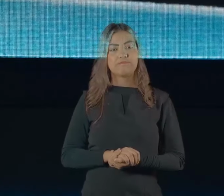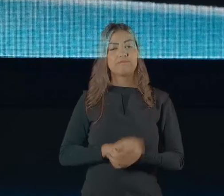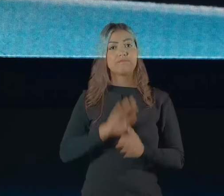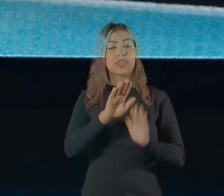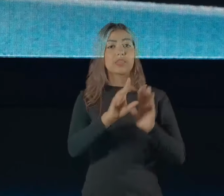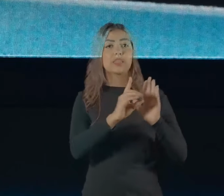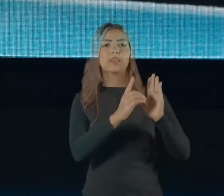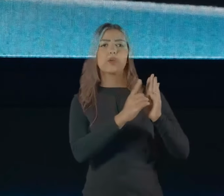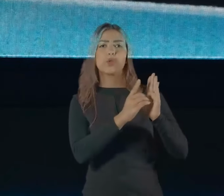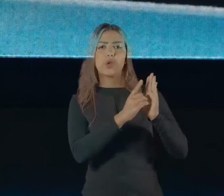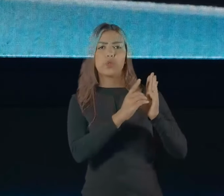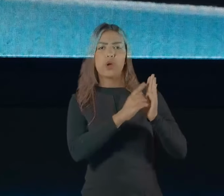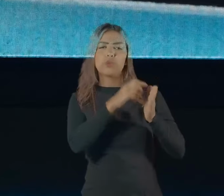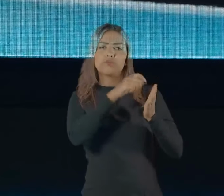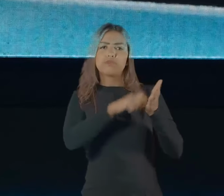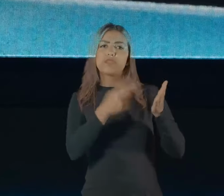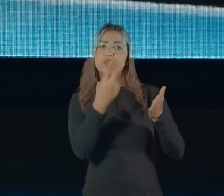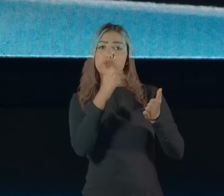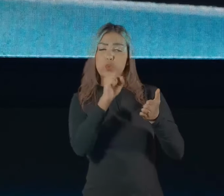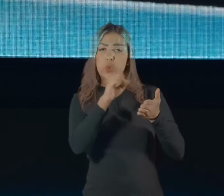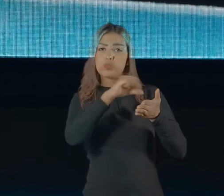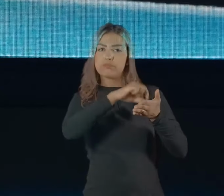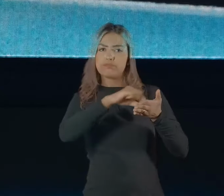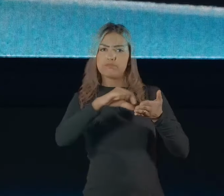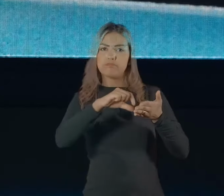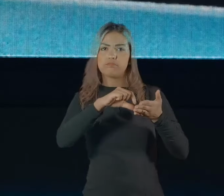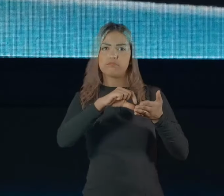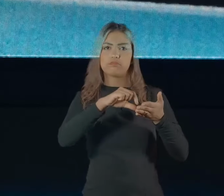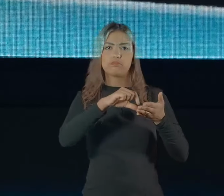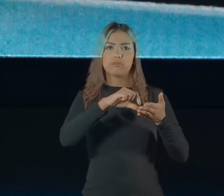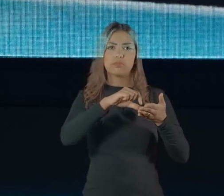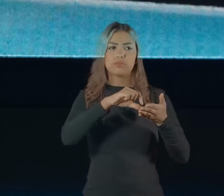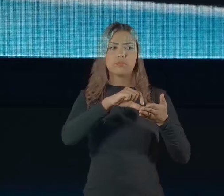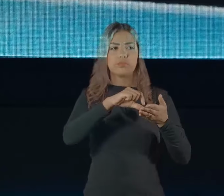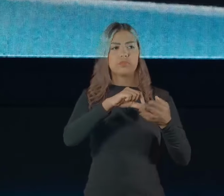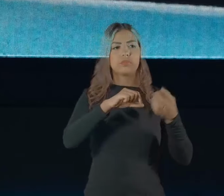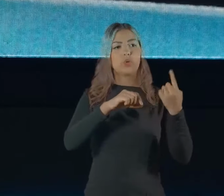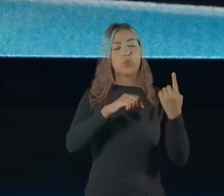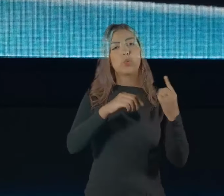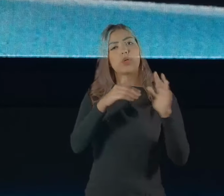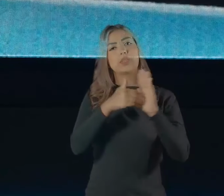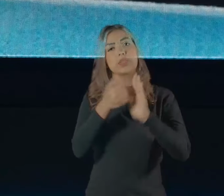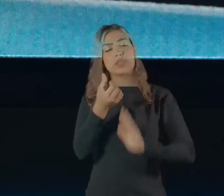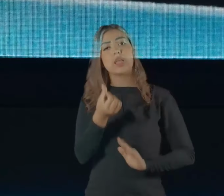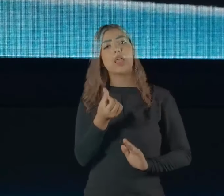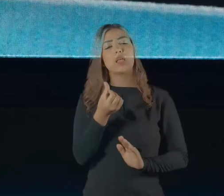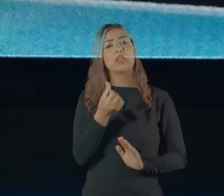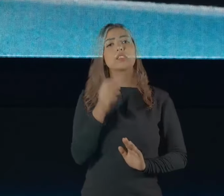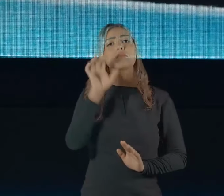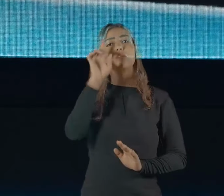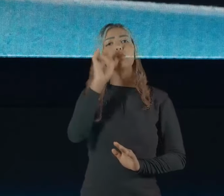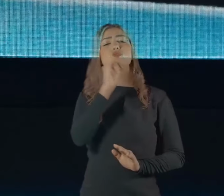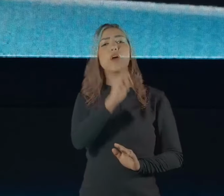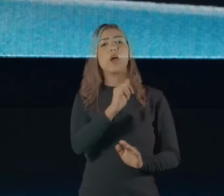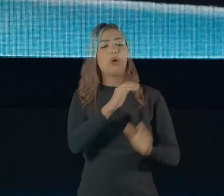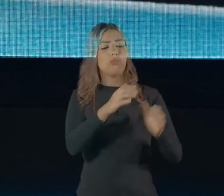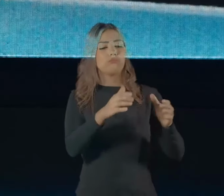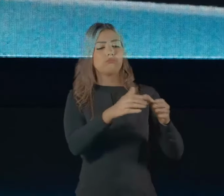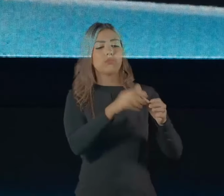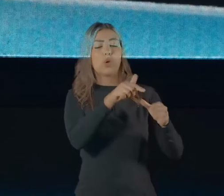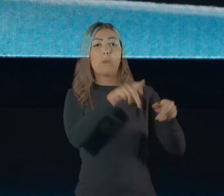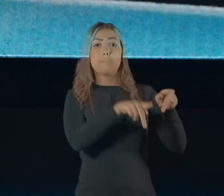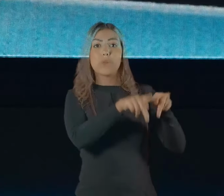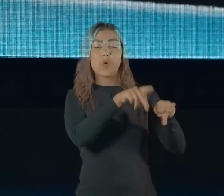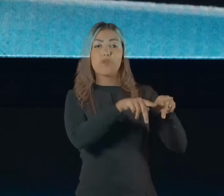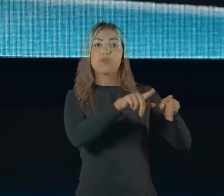Deuteronômio 28, versos 1 a 6. Deus está falando com um povo chamado. Povo de Israel, aí